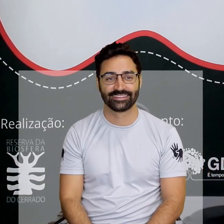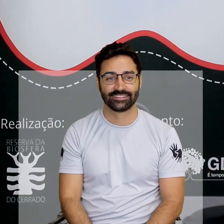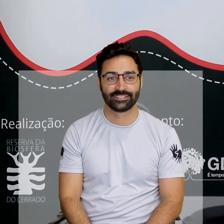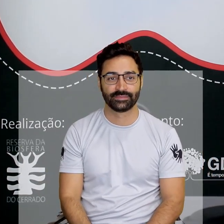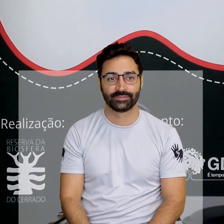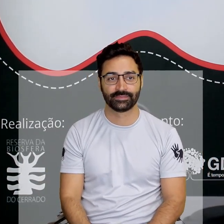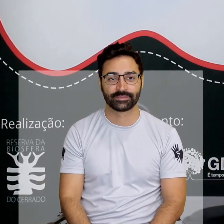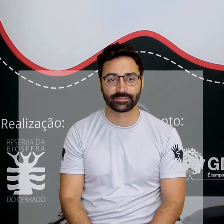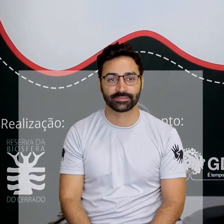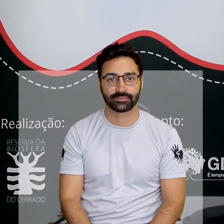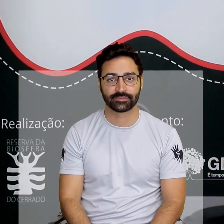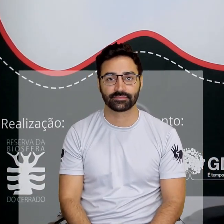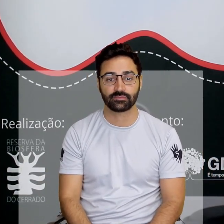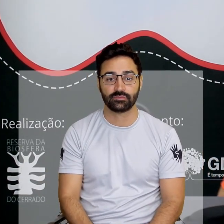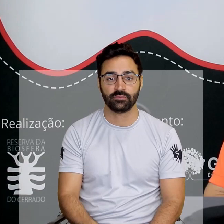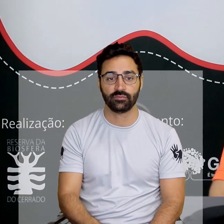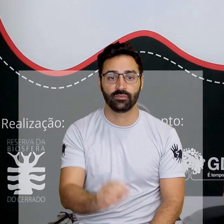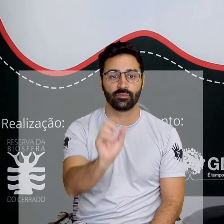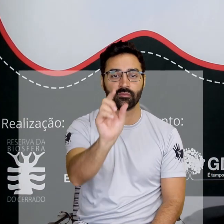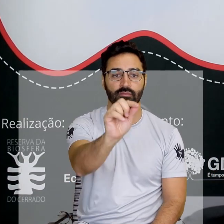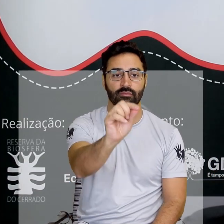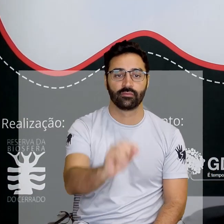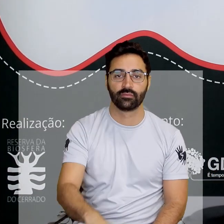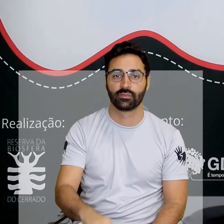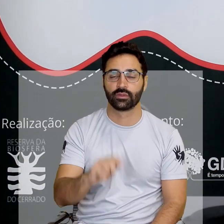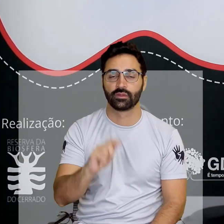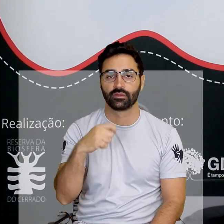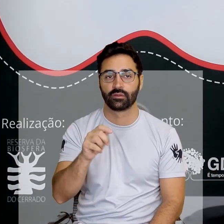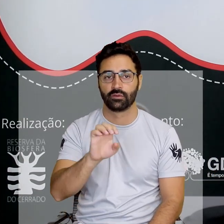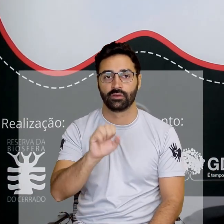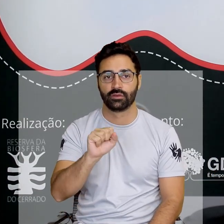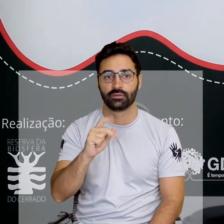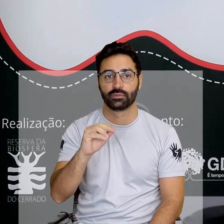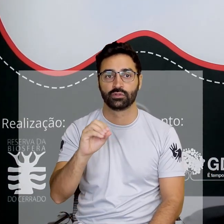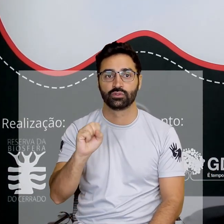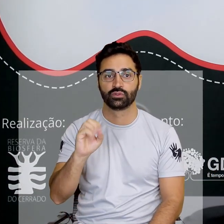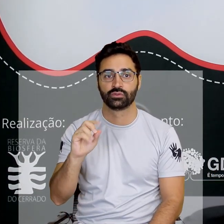Aí tem o sinal de esposo, esposa.